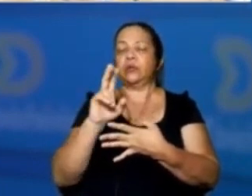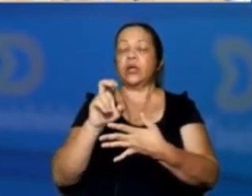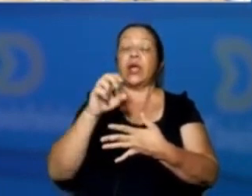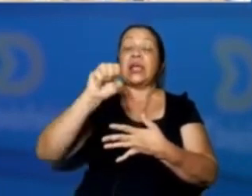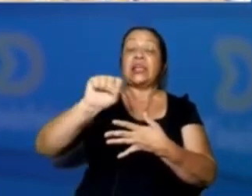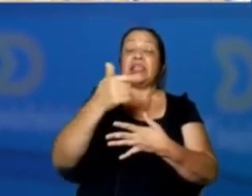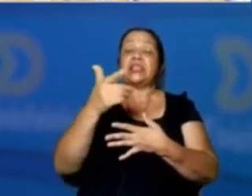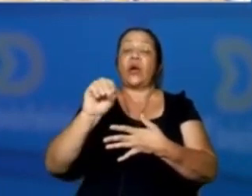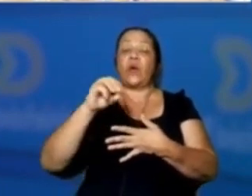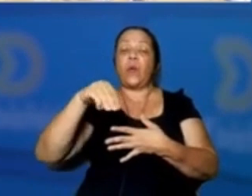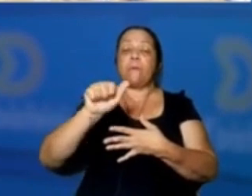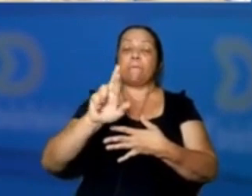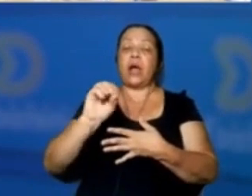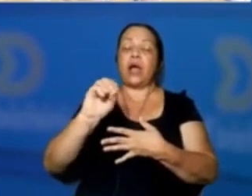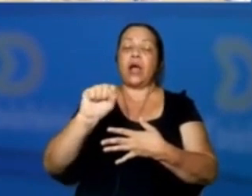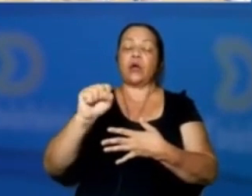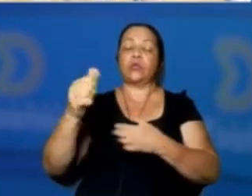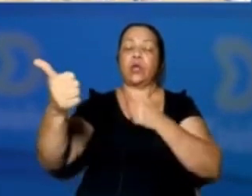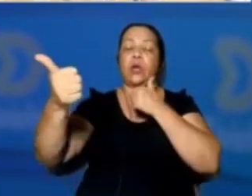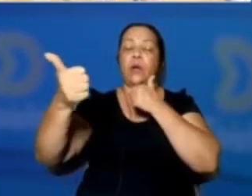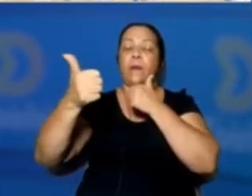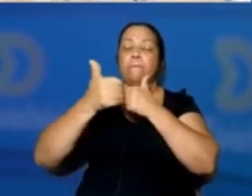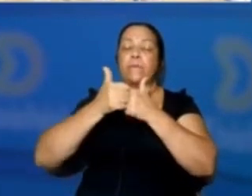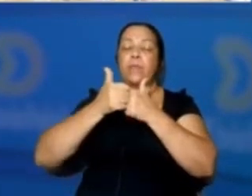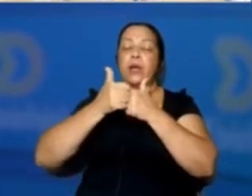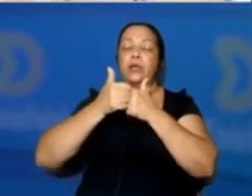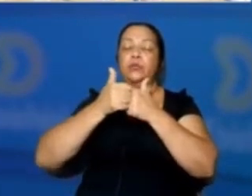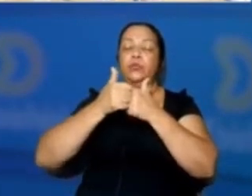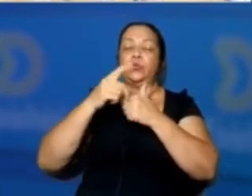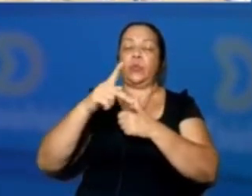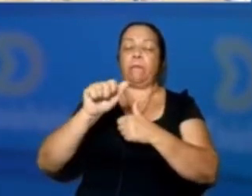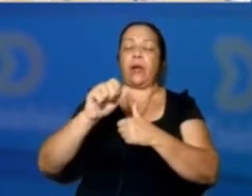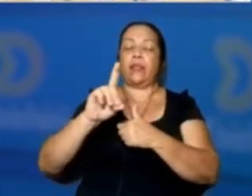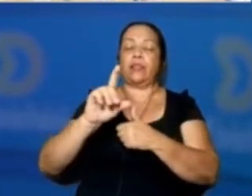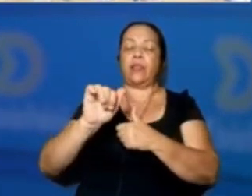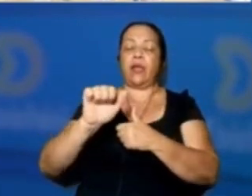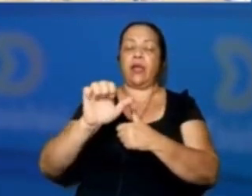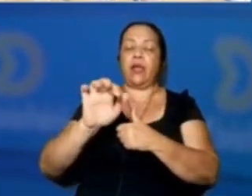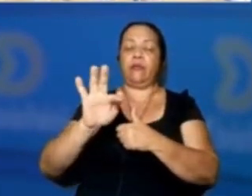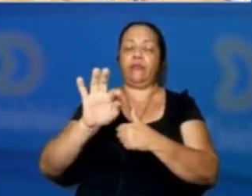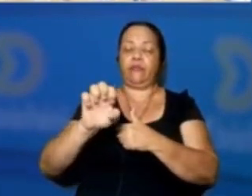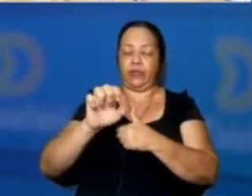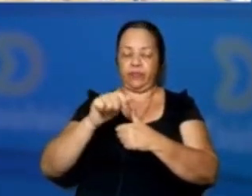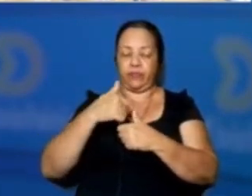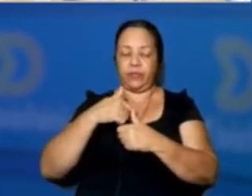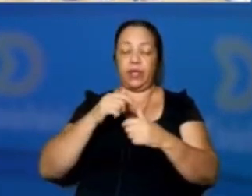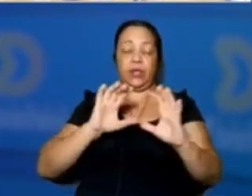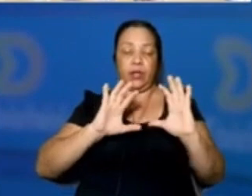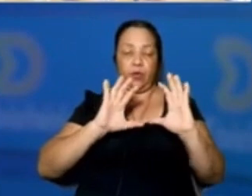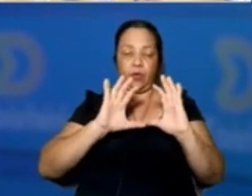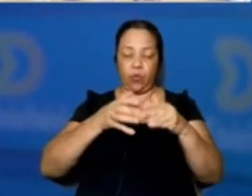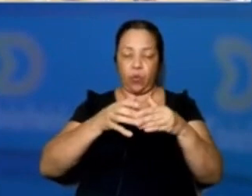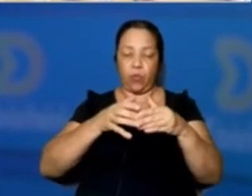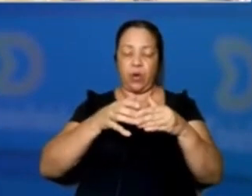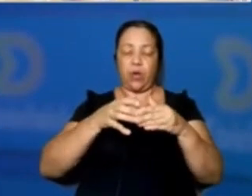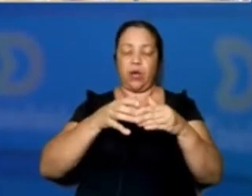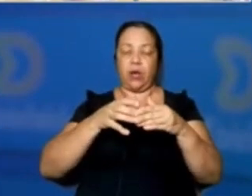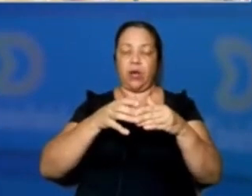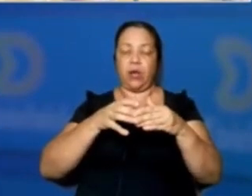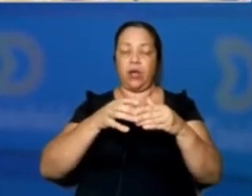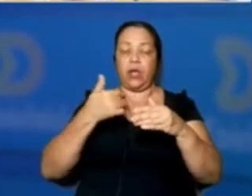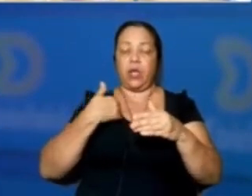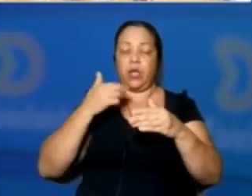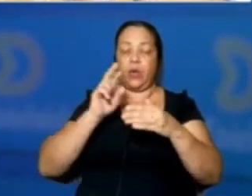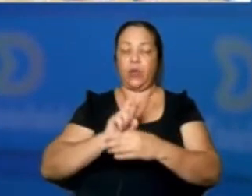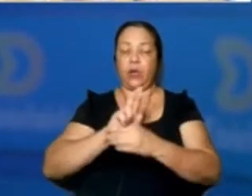São Marcos é lá perto do PADEF, isso é toda de irrigação. Então, é isso aí. Então, o Comitê de Bacia do Paranaíba, qual eu represento, é